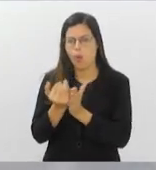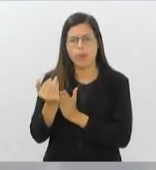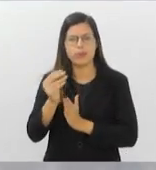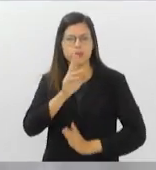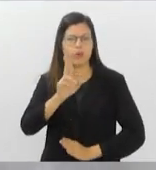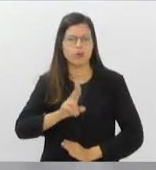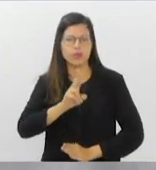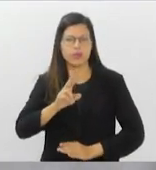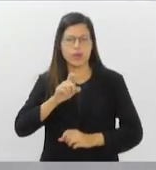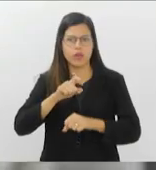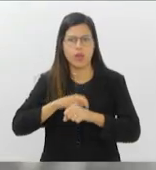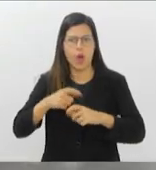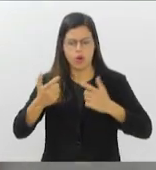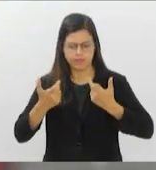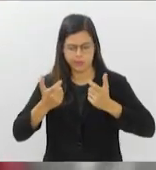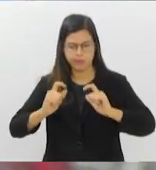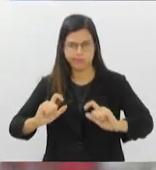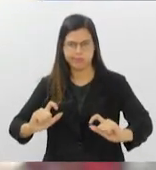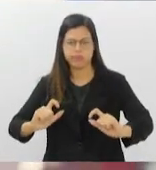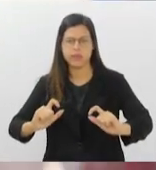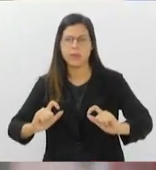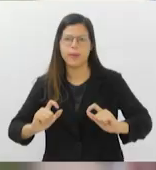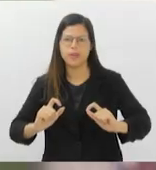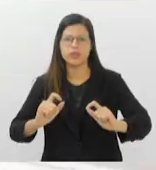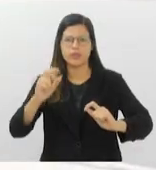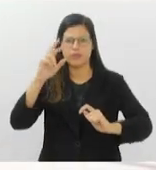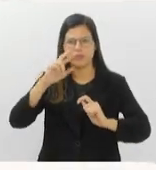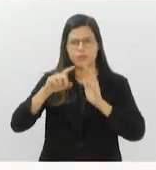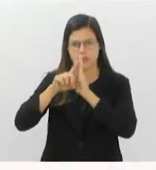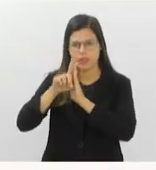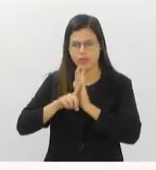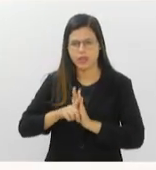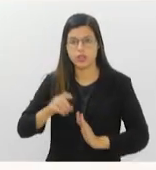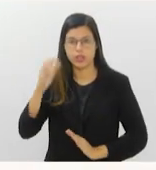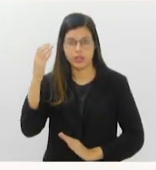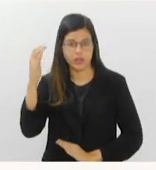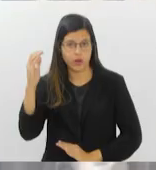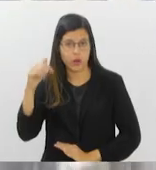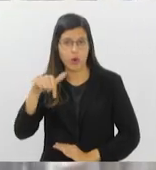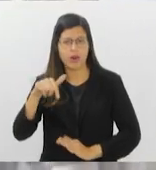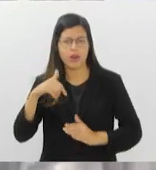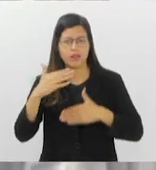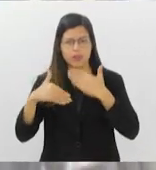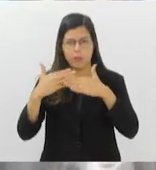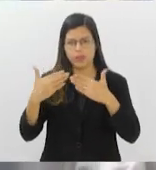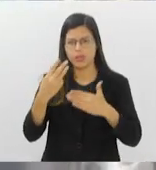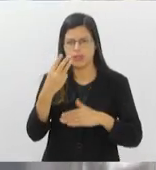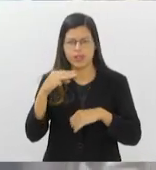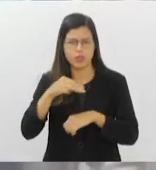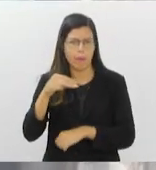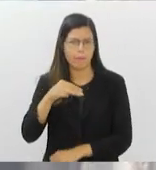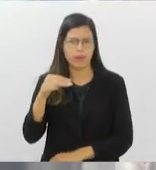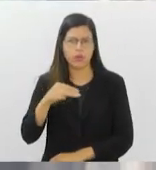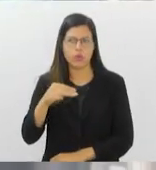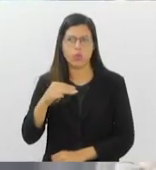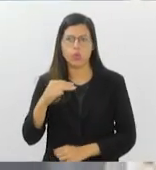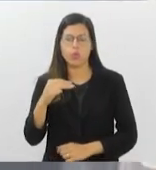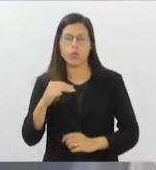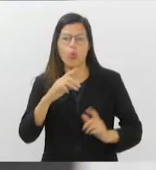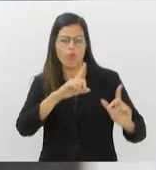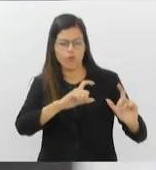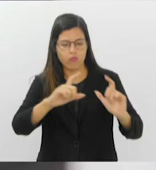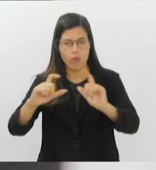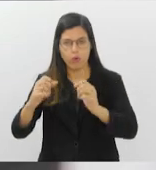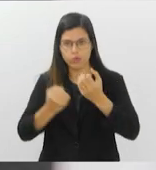usado na hora do emplacamento no posto de vistoria de Niterói. Todo o processo não leva mais que 3 minutos, através de fotos do veículo e